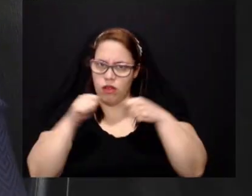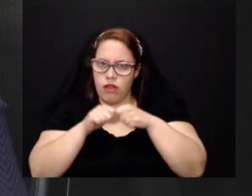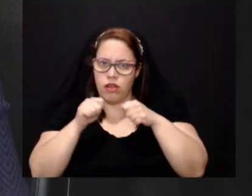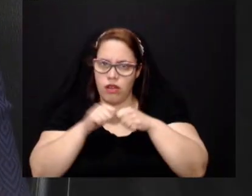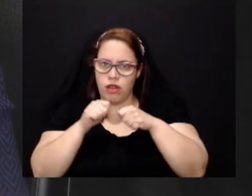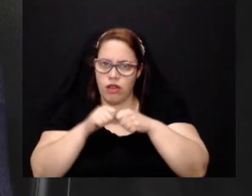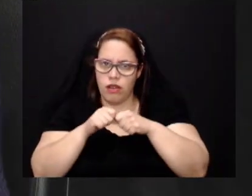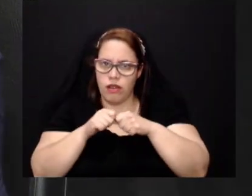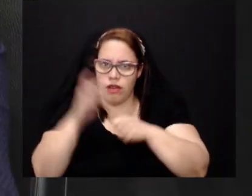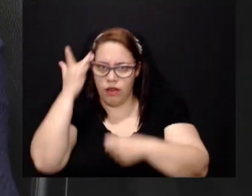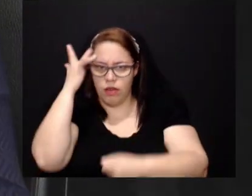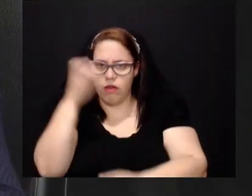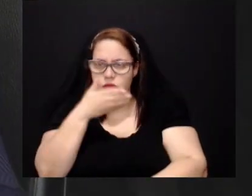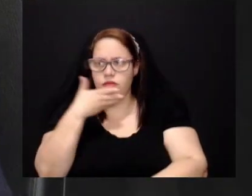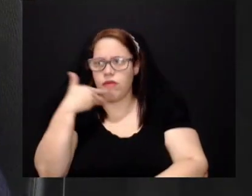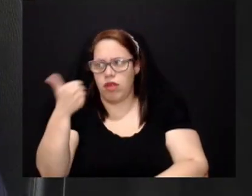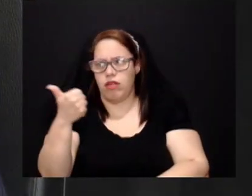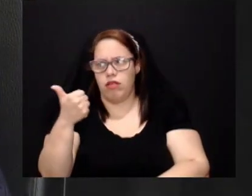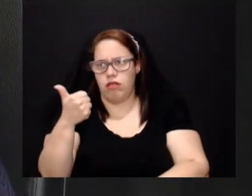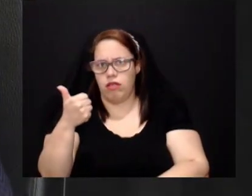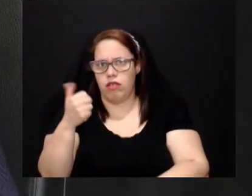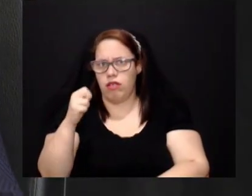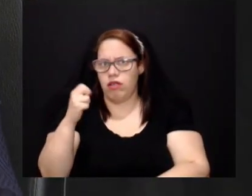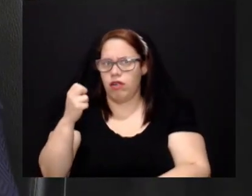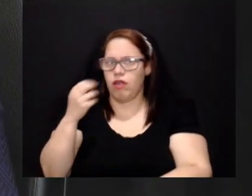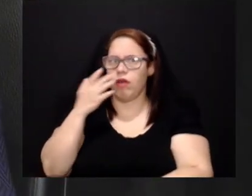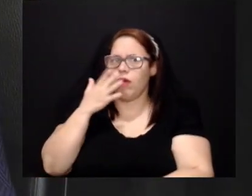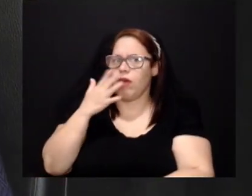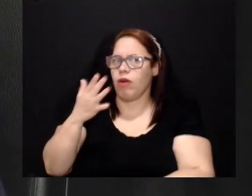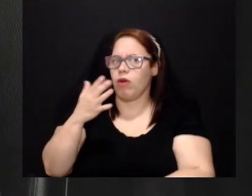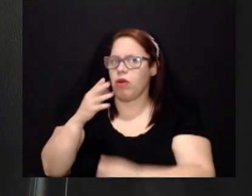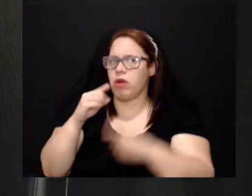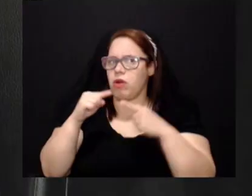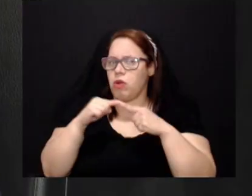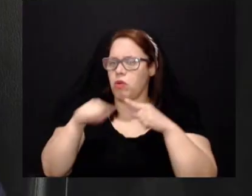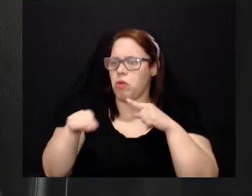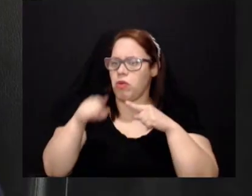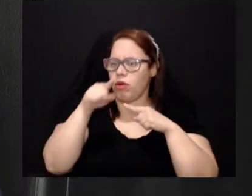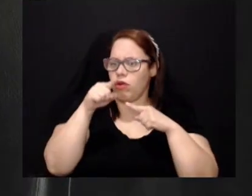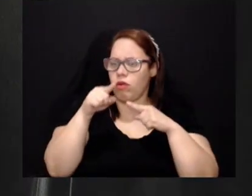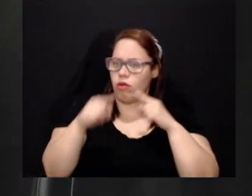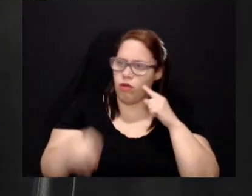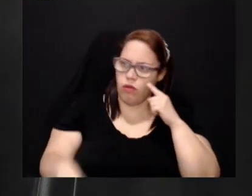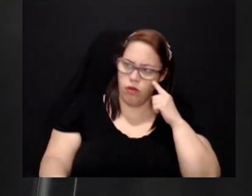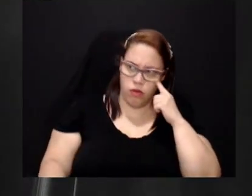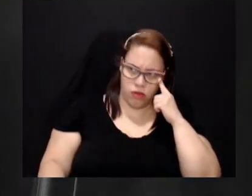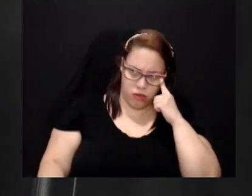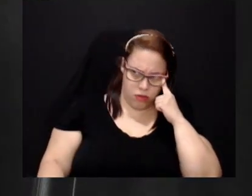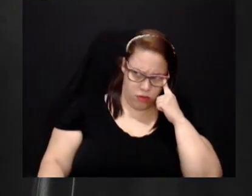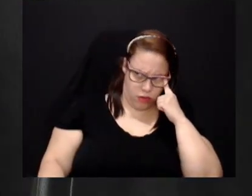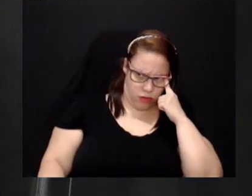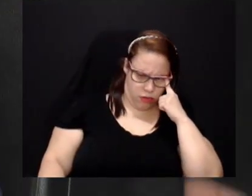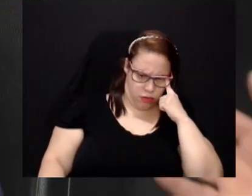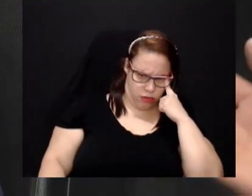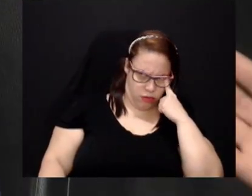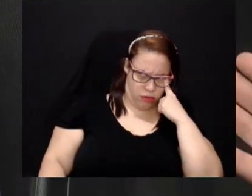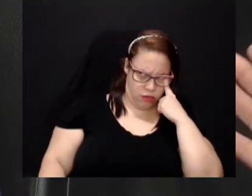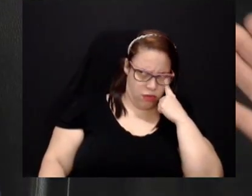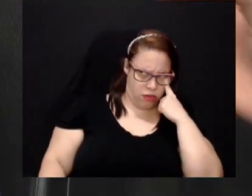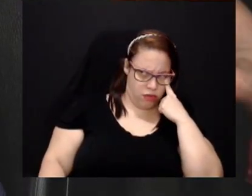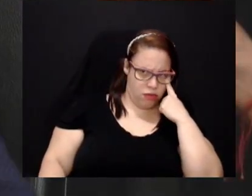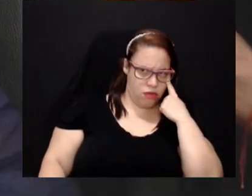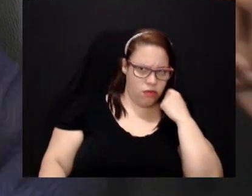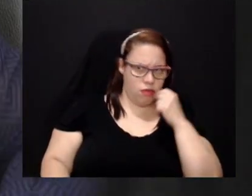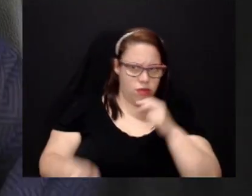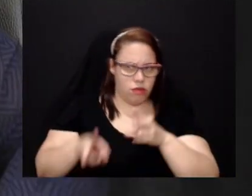ficaria melhor. Ou, essa cor não combina muito com você. Então, é naquelas coisinhas do dia a dia que você percebe. As Aquela